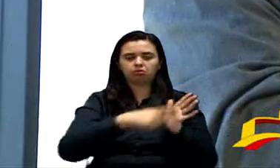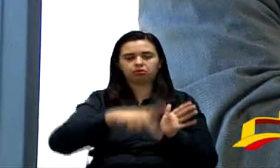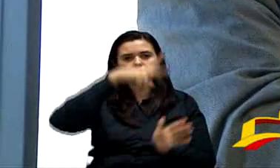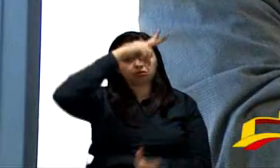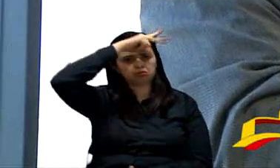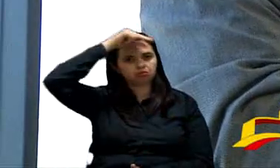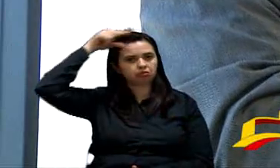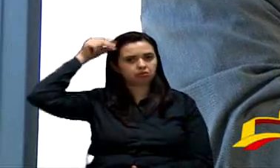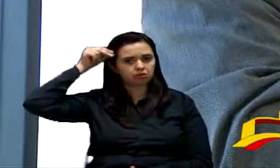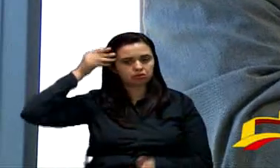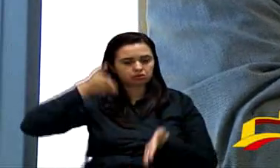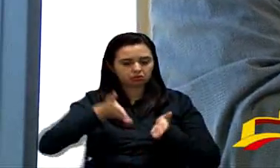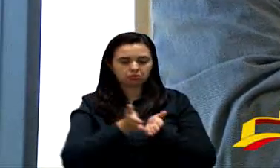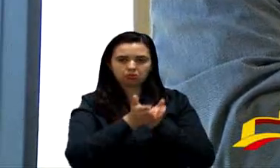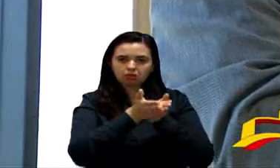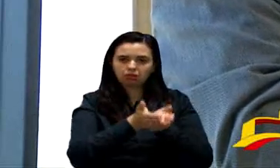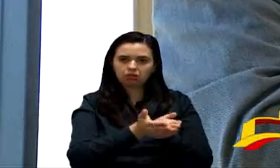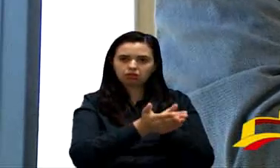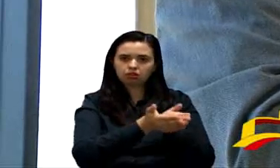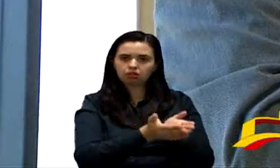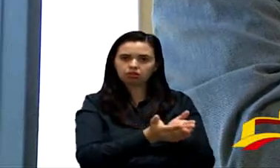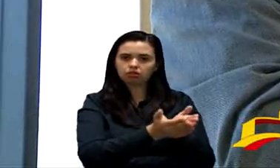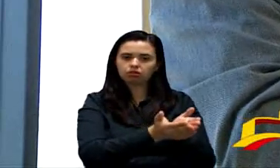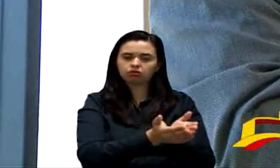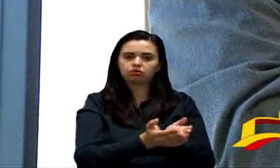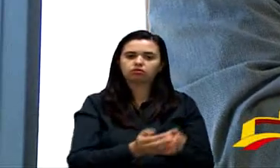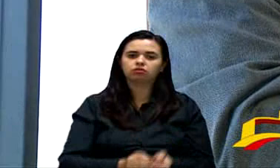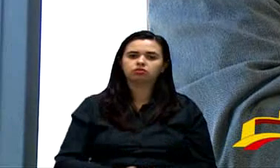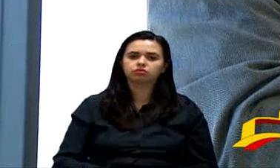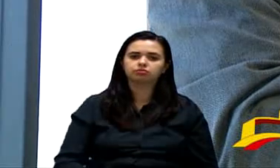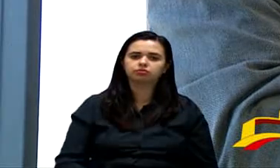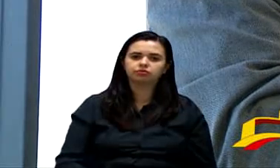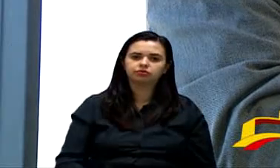numa canoa transportando... Hã?